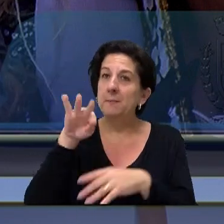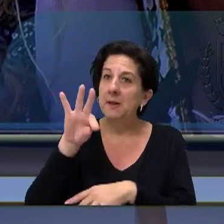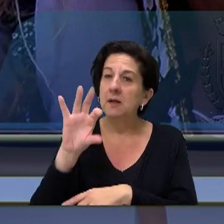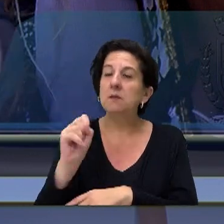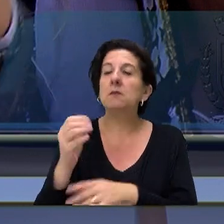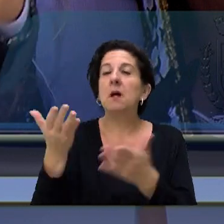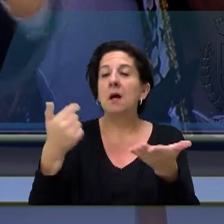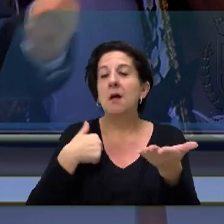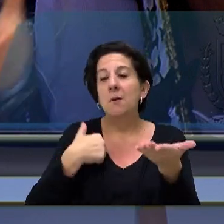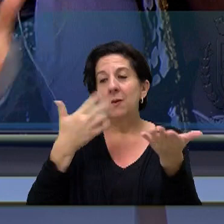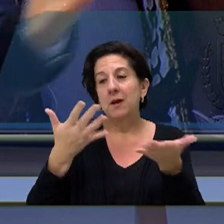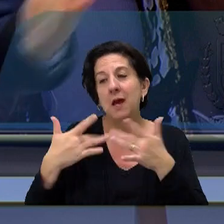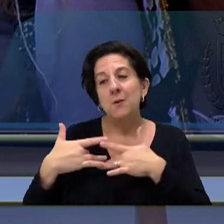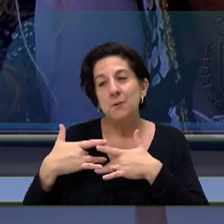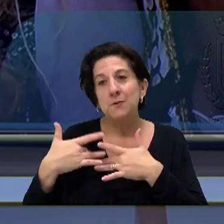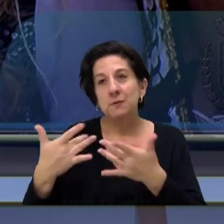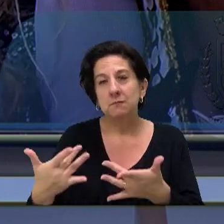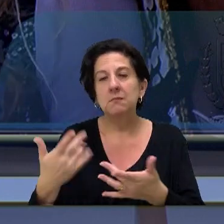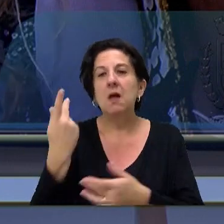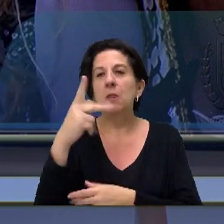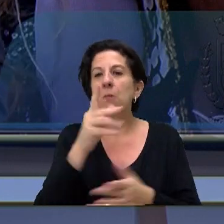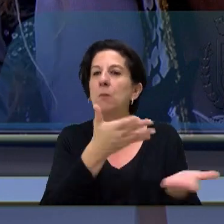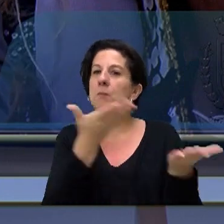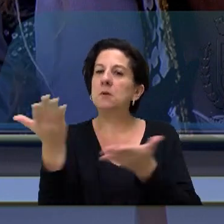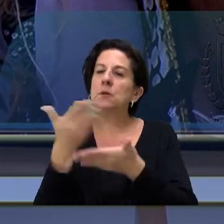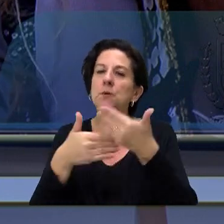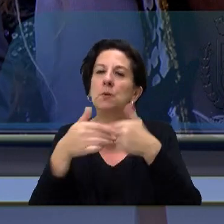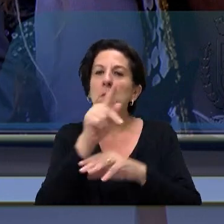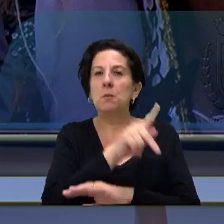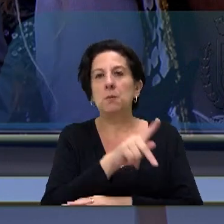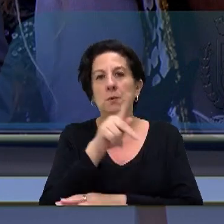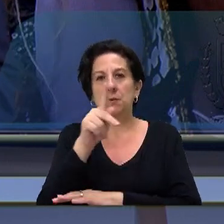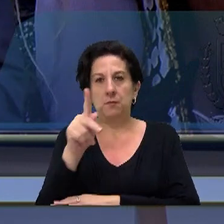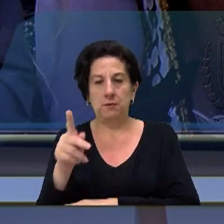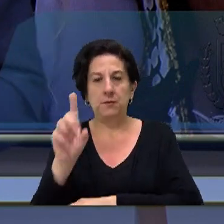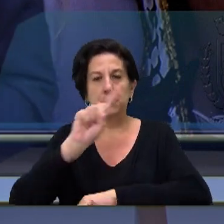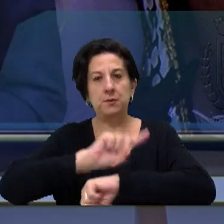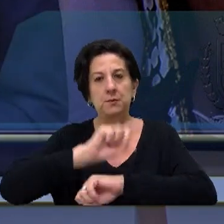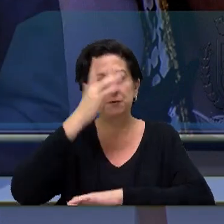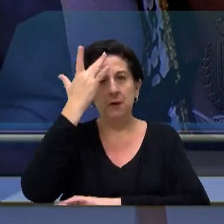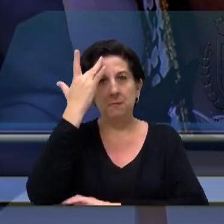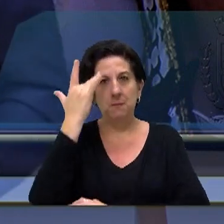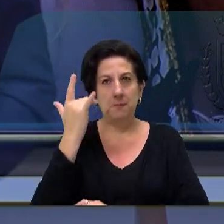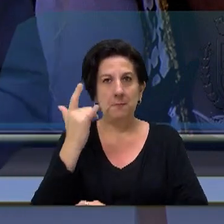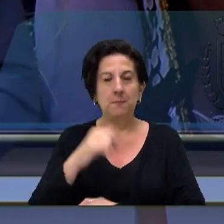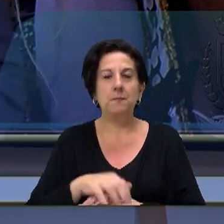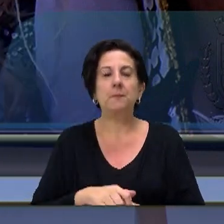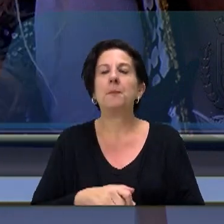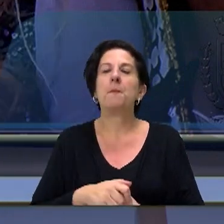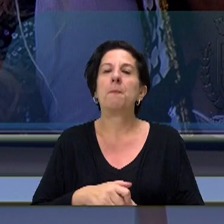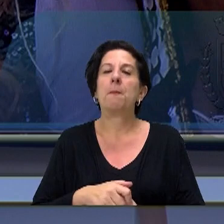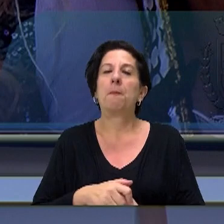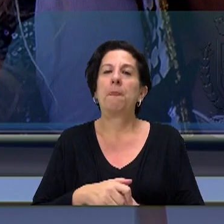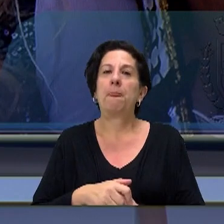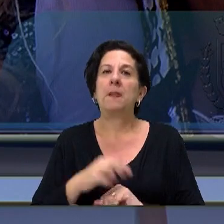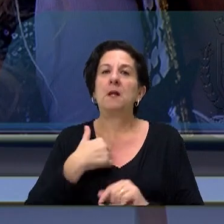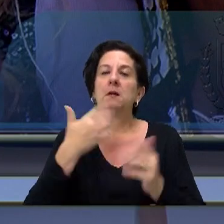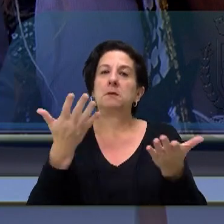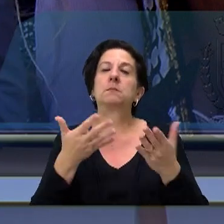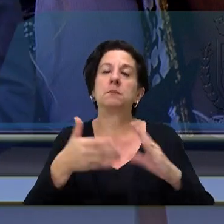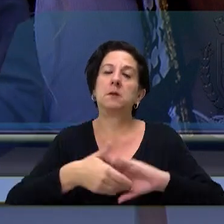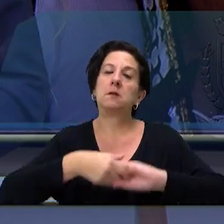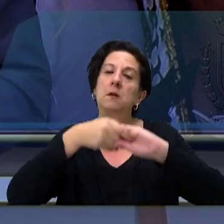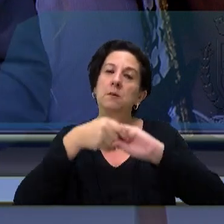solidarizar em sua homenagem também a todos os professores pelo transcurso no dia de amanhã. Quero saudar